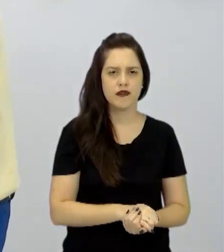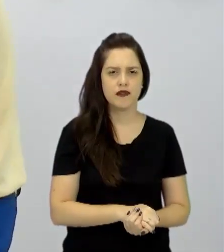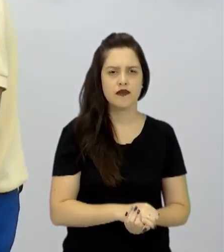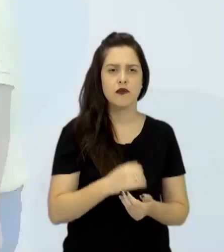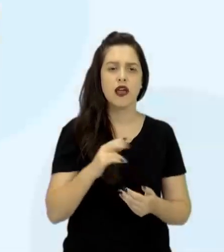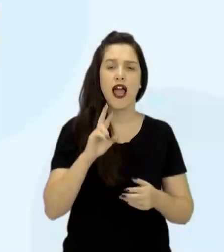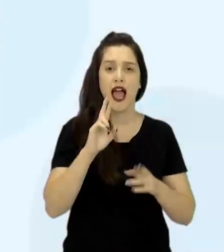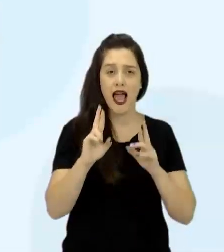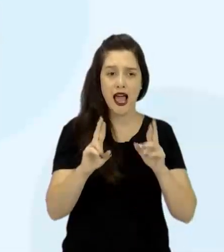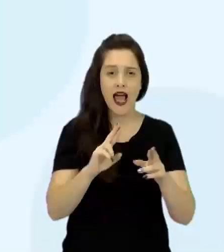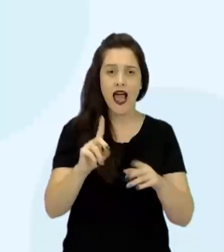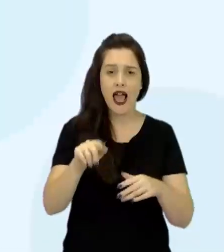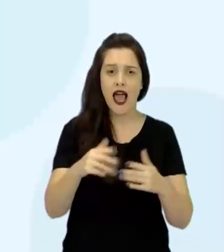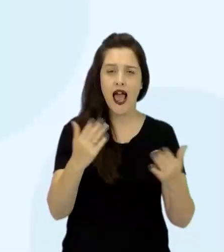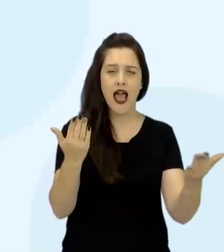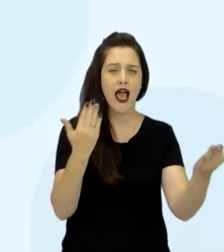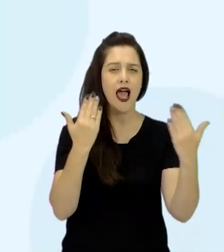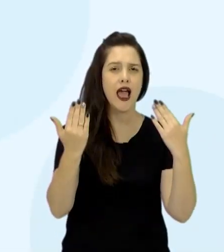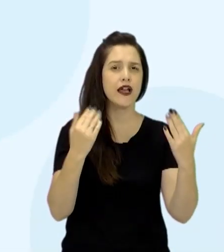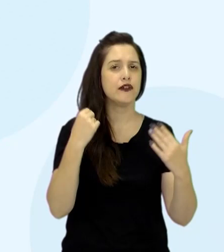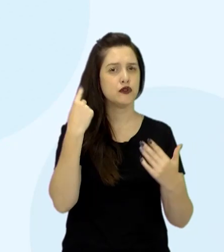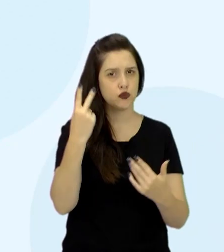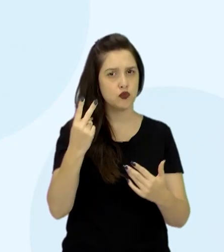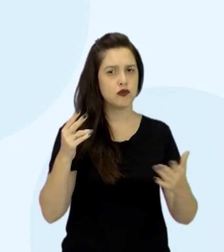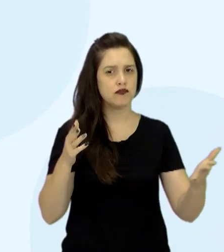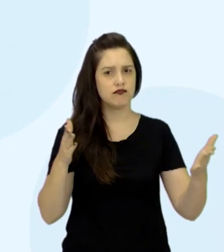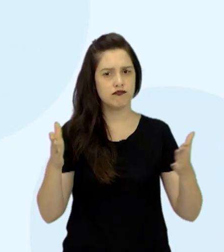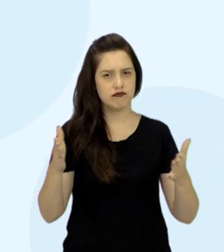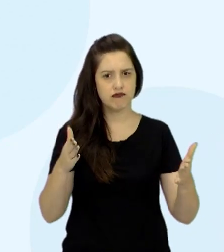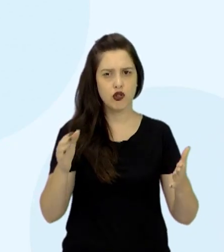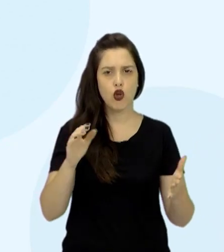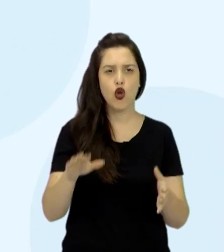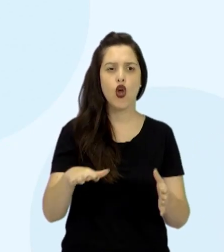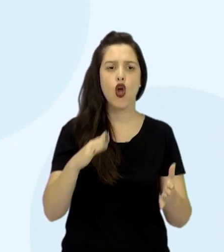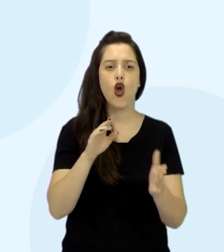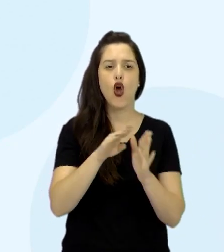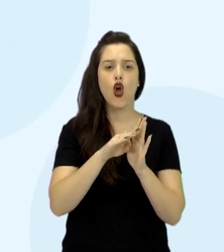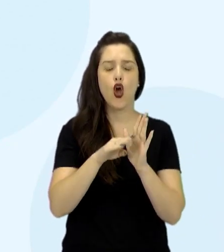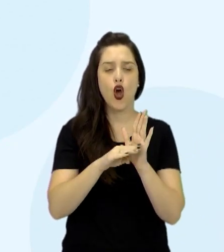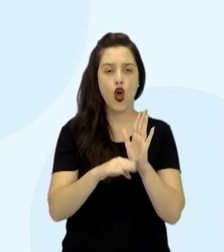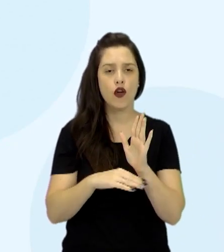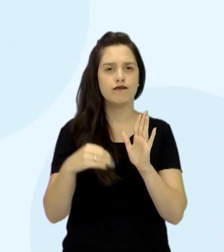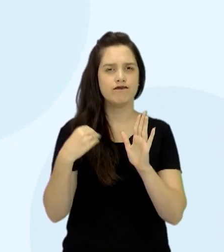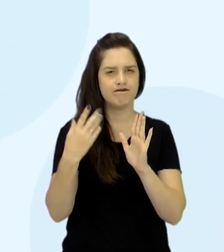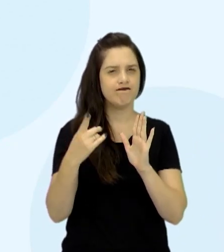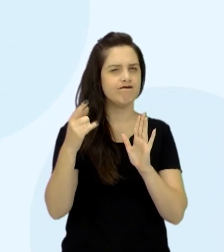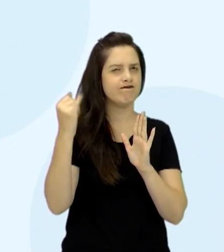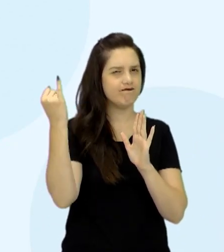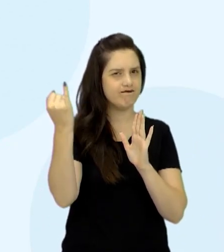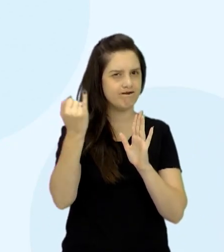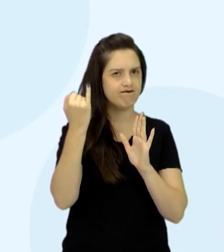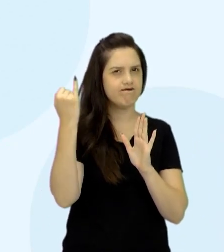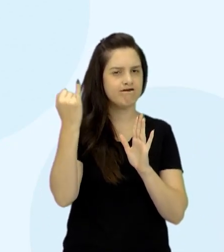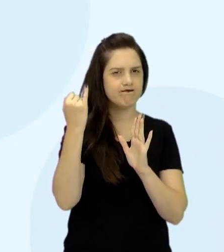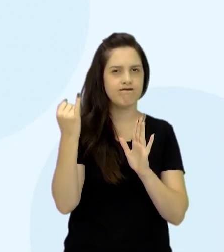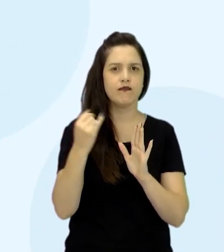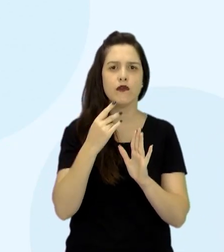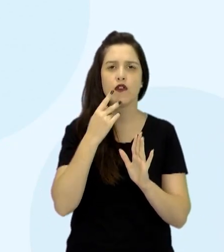A razão é a comparação entre duas grandezas conforme a ordem que foi dada. E isso é importante, pessoal. Se